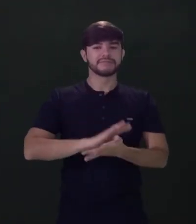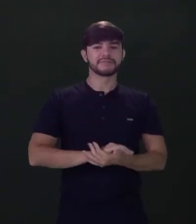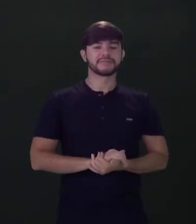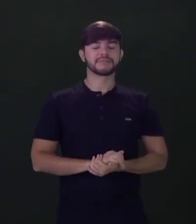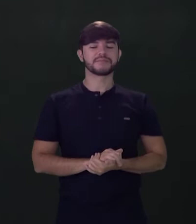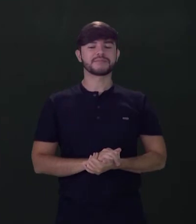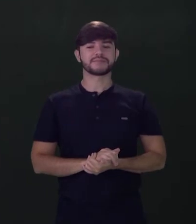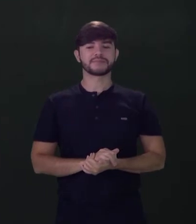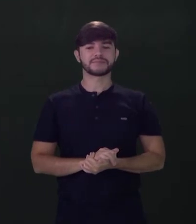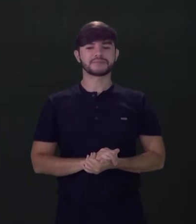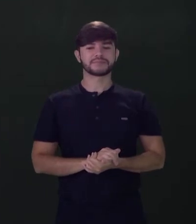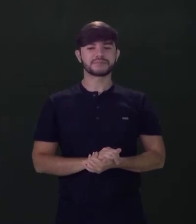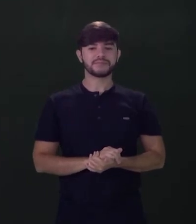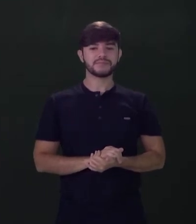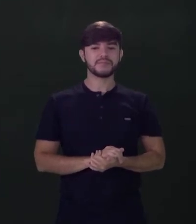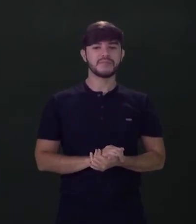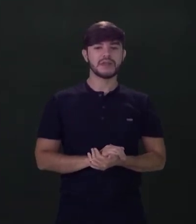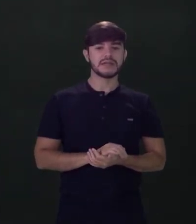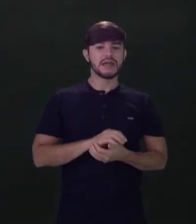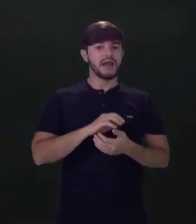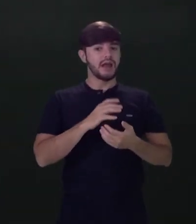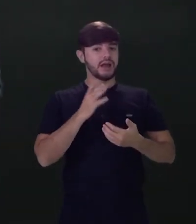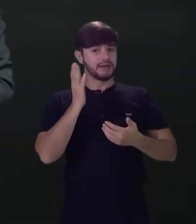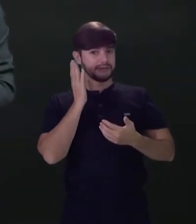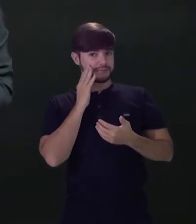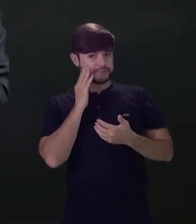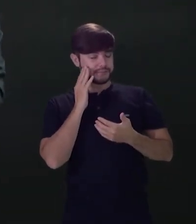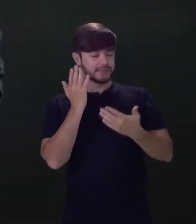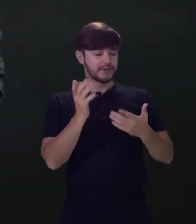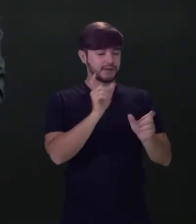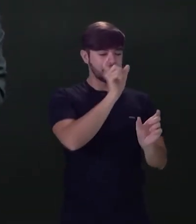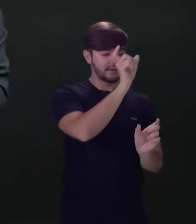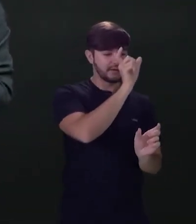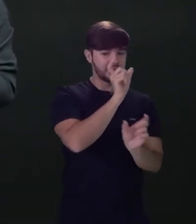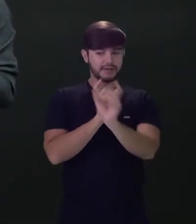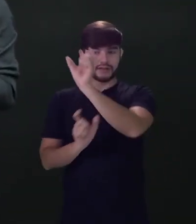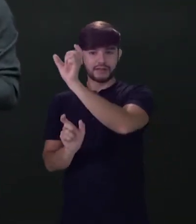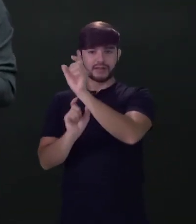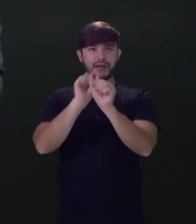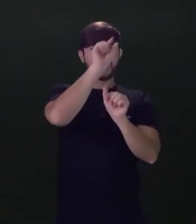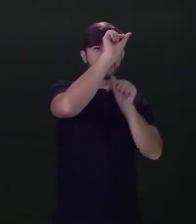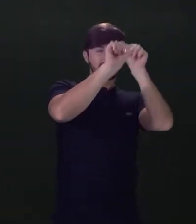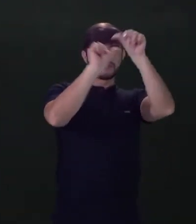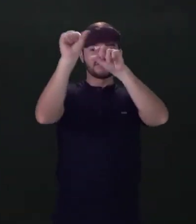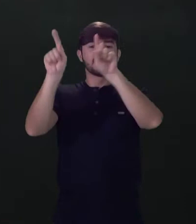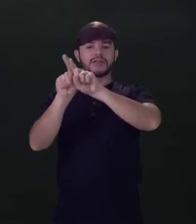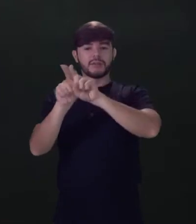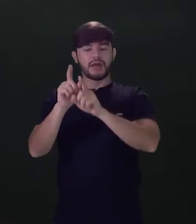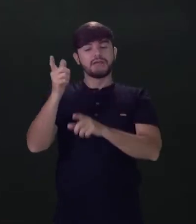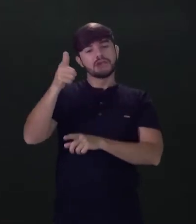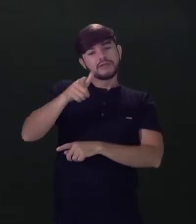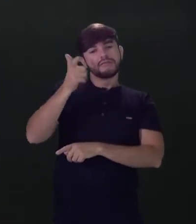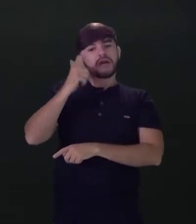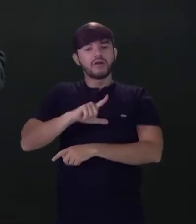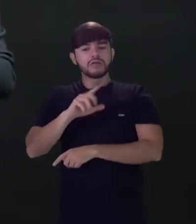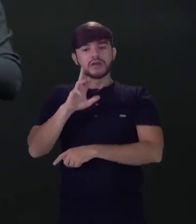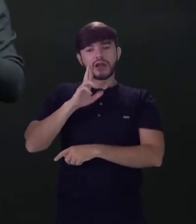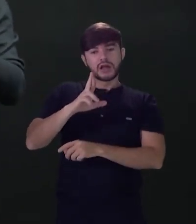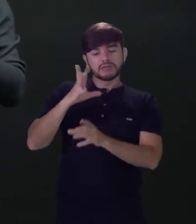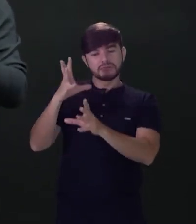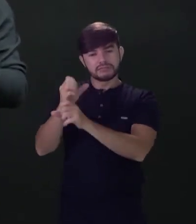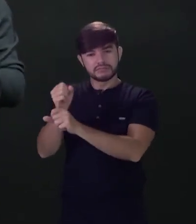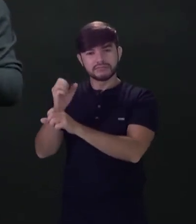posição, o expoente que antes era negativo passará a ser positivo. E aí, em seguida, você vai resolver